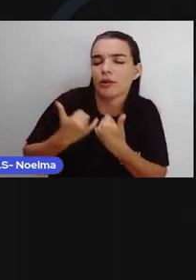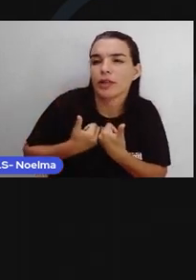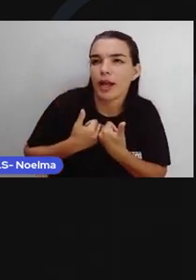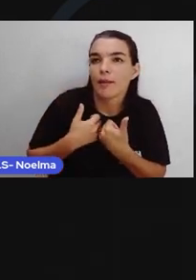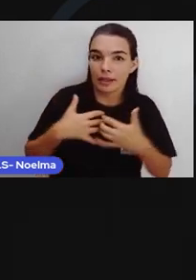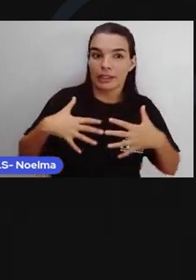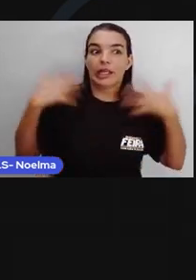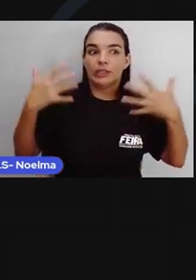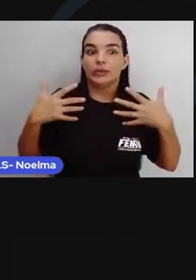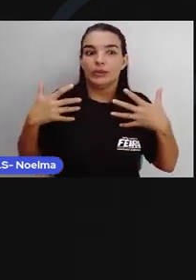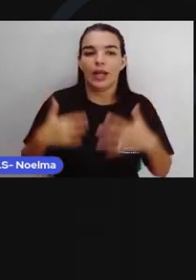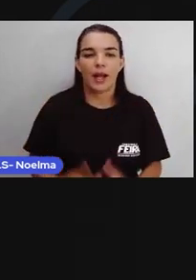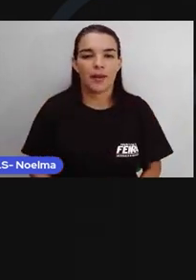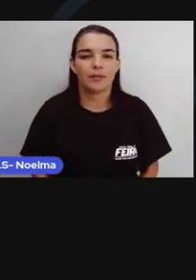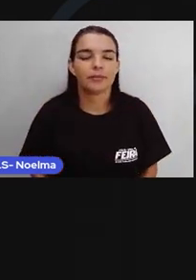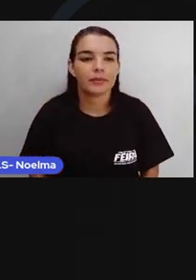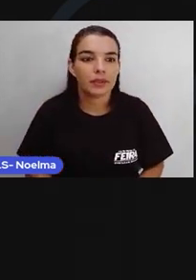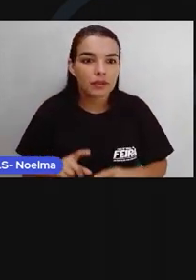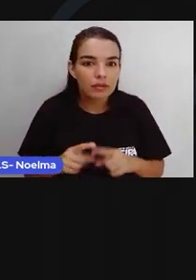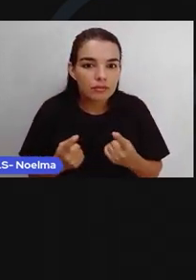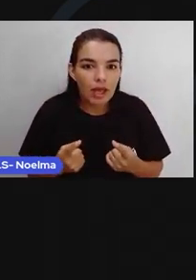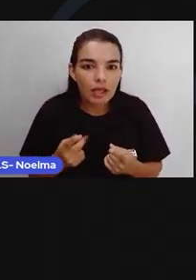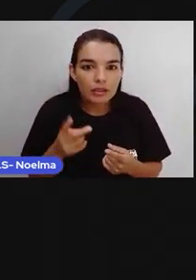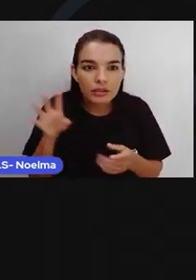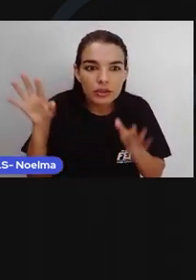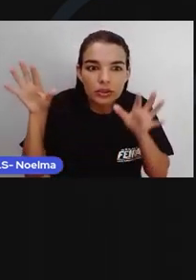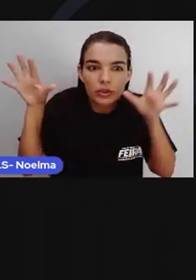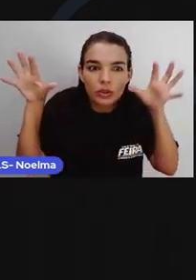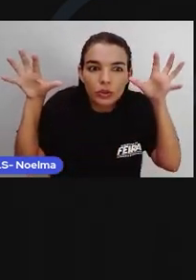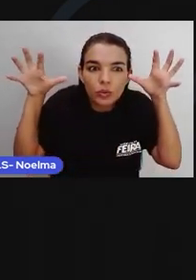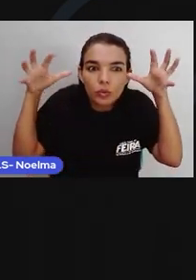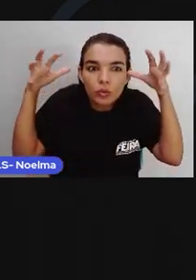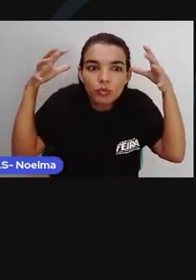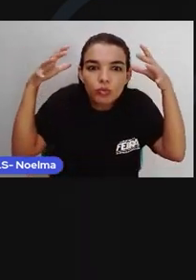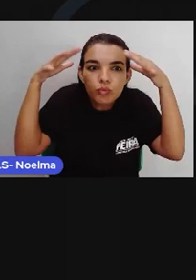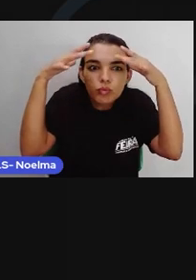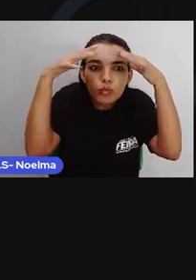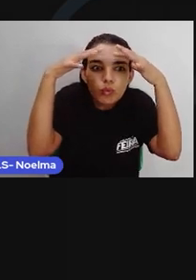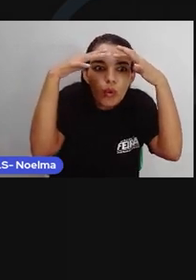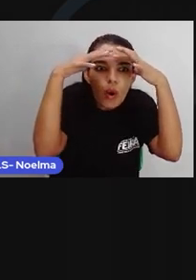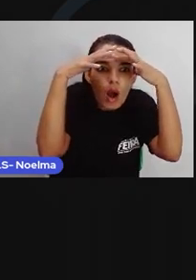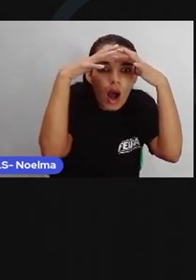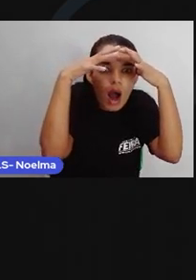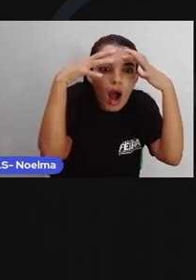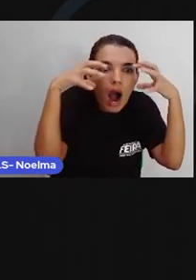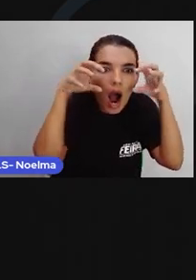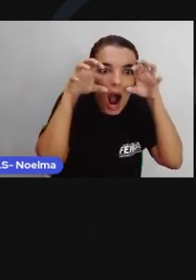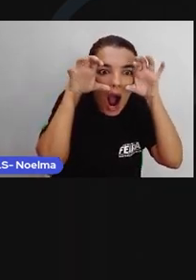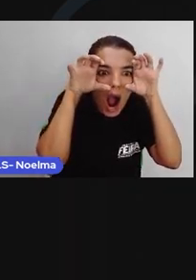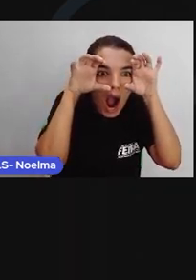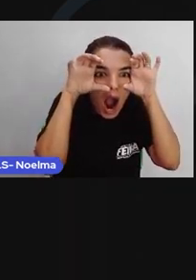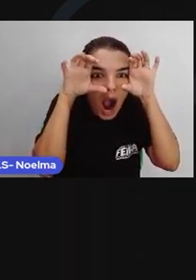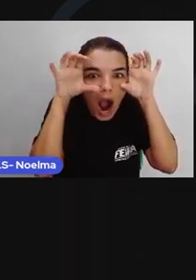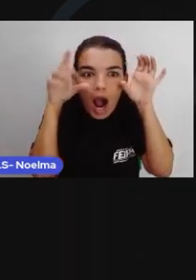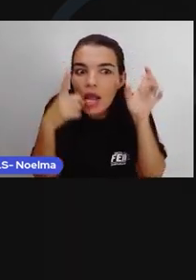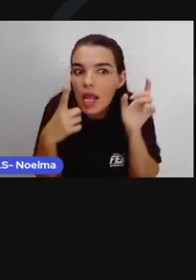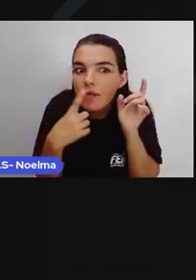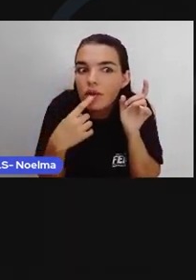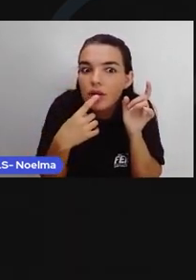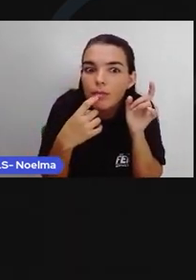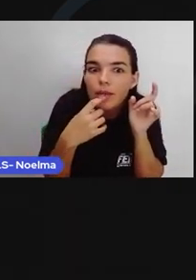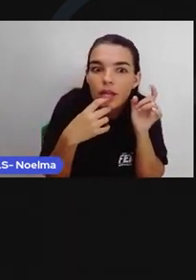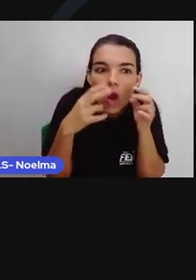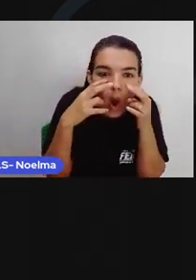conversavam, uma sombra gigantesca, assim, de olhos flamejantes, olhava